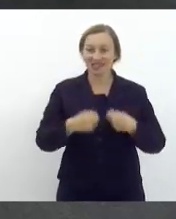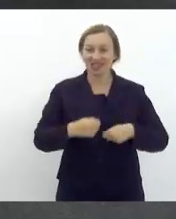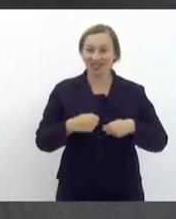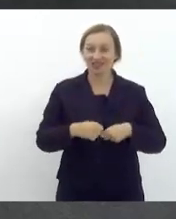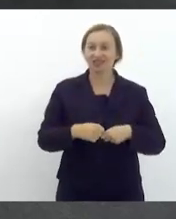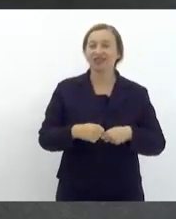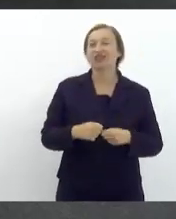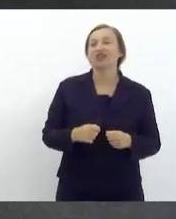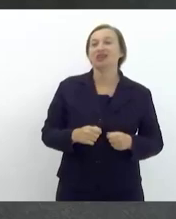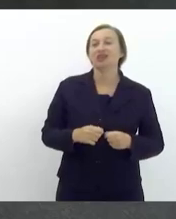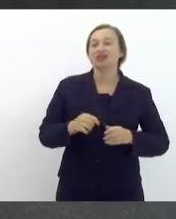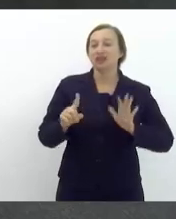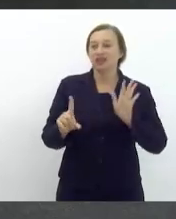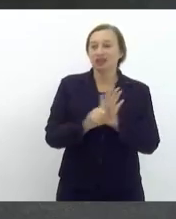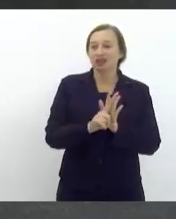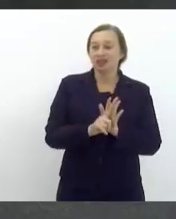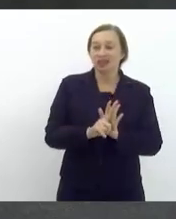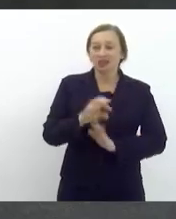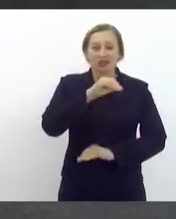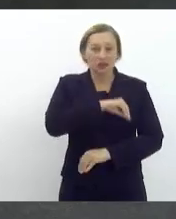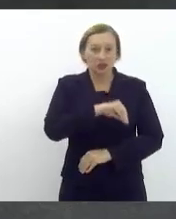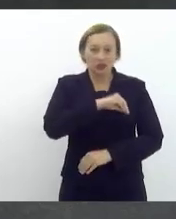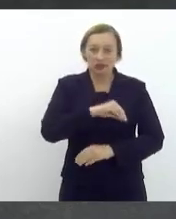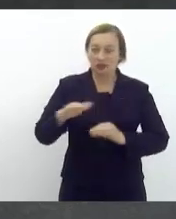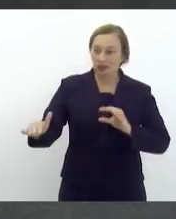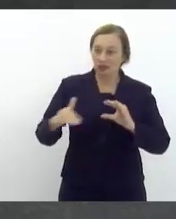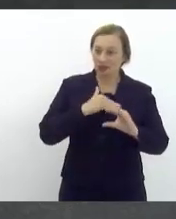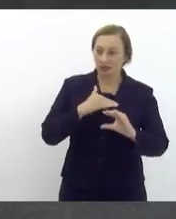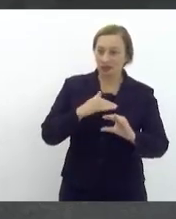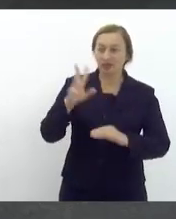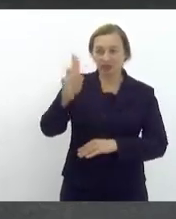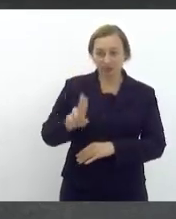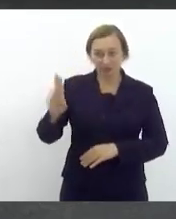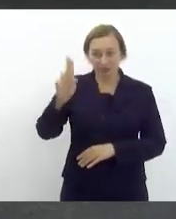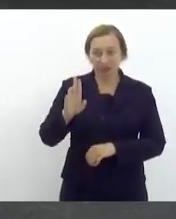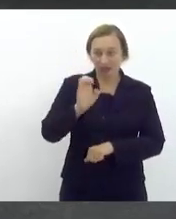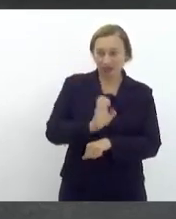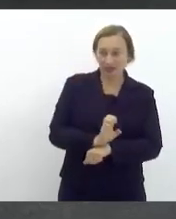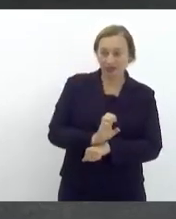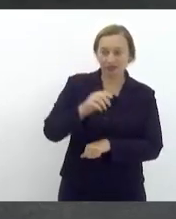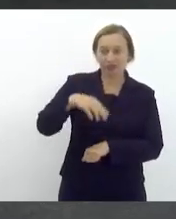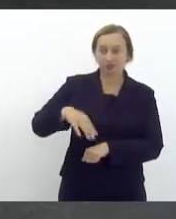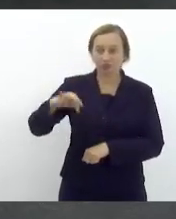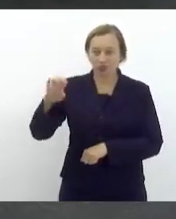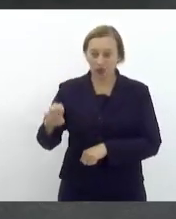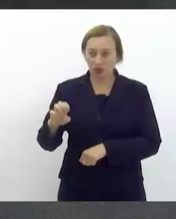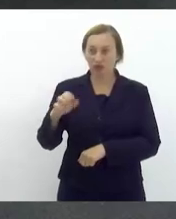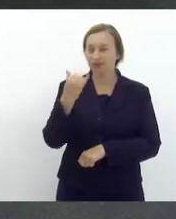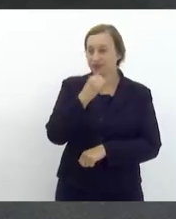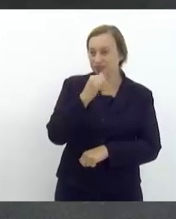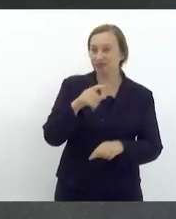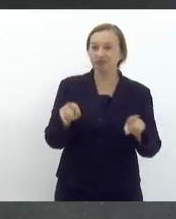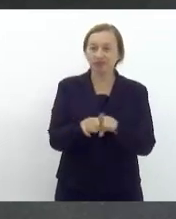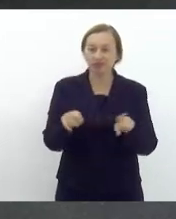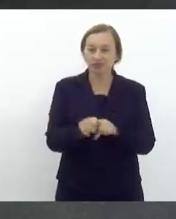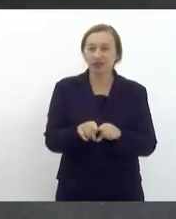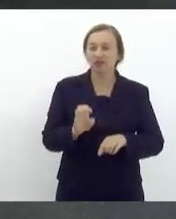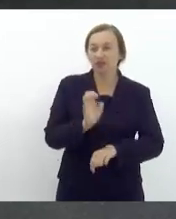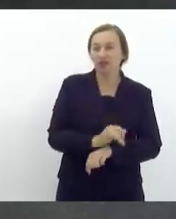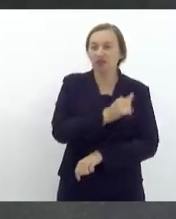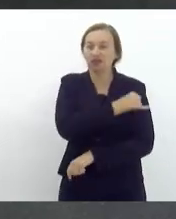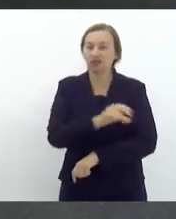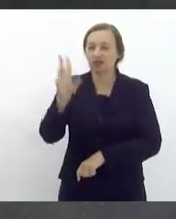atualização da lei do piso que foi enviada pela Universidade Estadual do Norte Fluminense e também pela Universidade do Estado do Rio de Janeiro